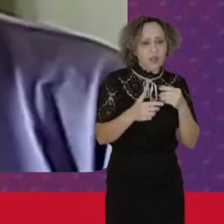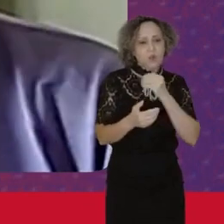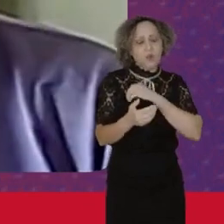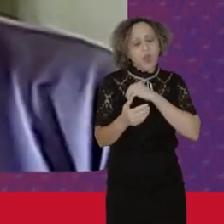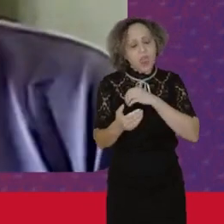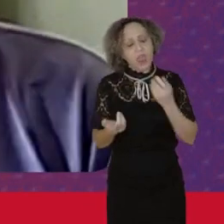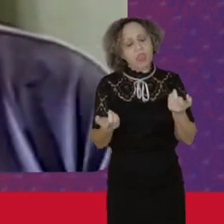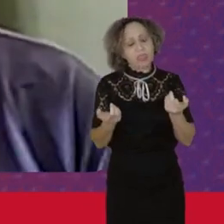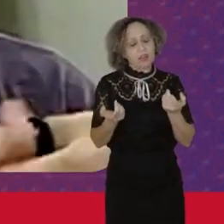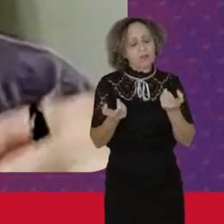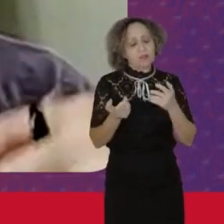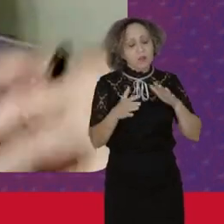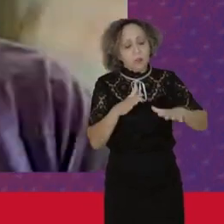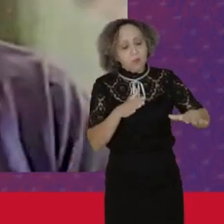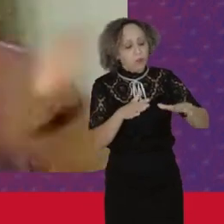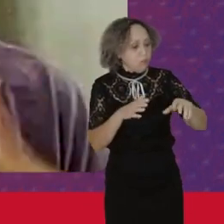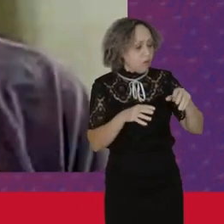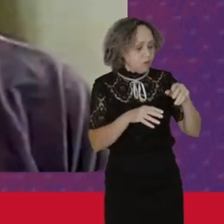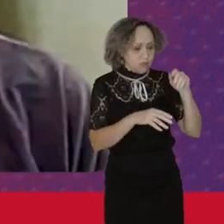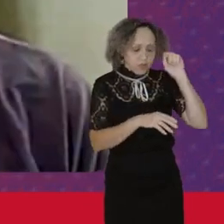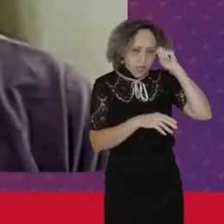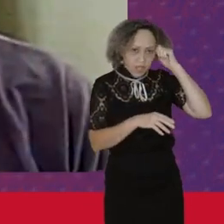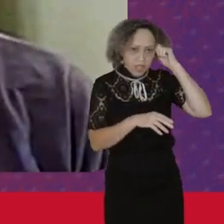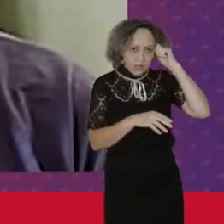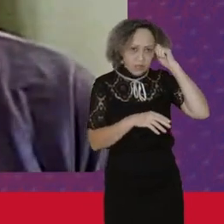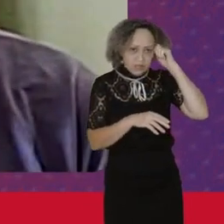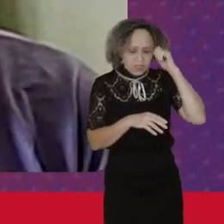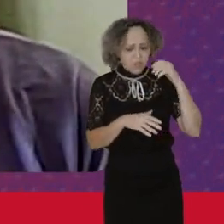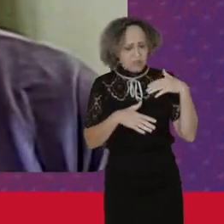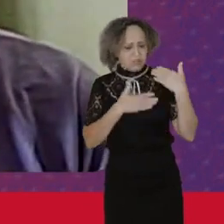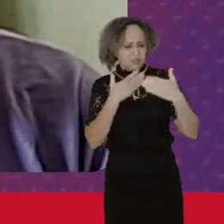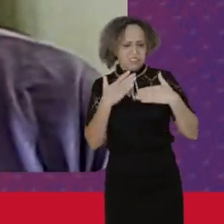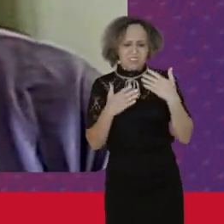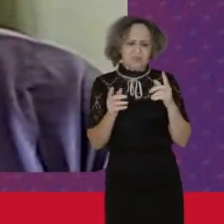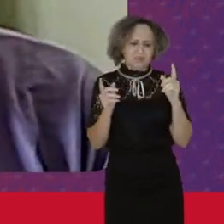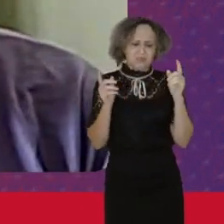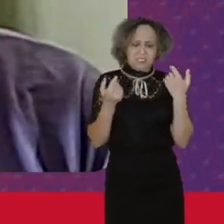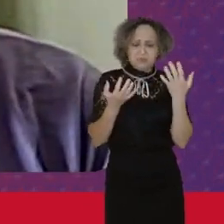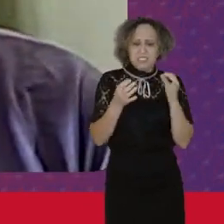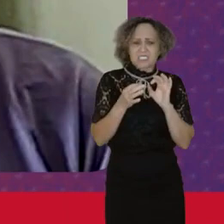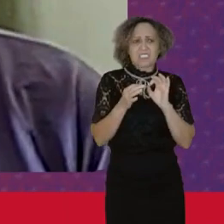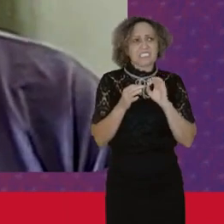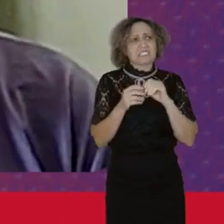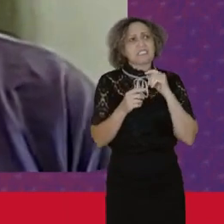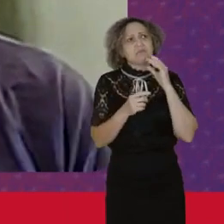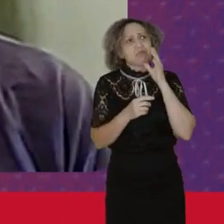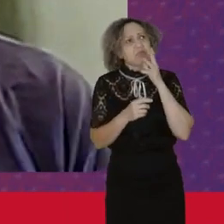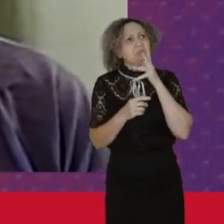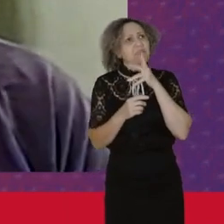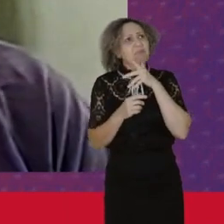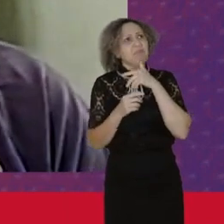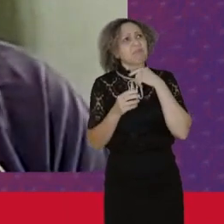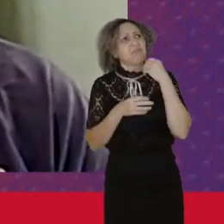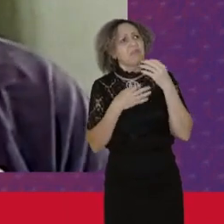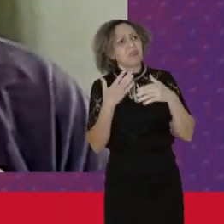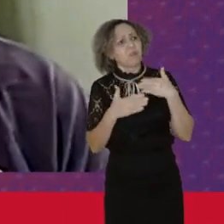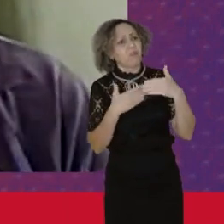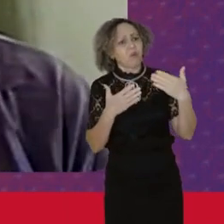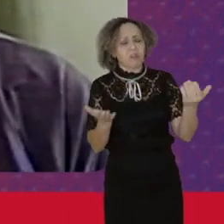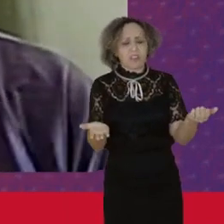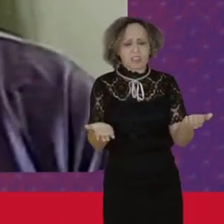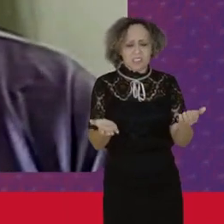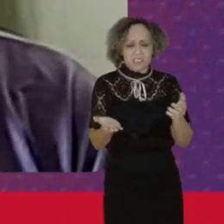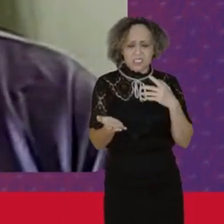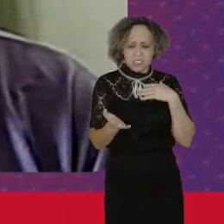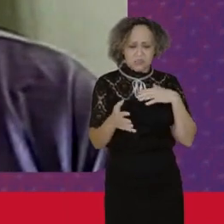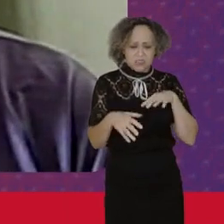negra, são processos muito mais longos, né, considerando uma constituição histórica de desigualdades, de exploração